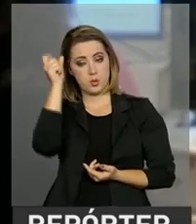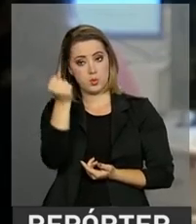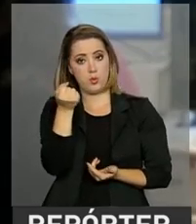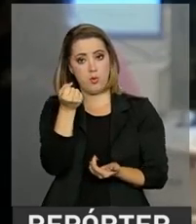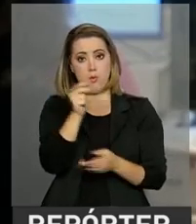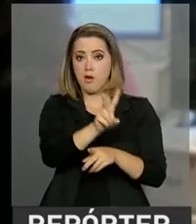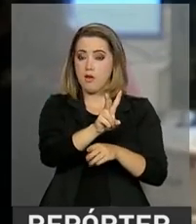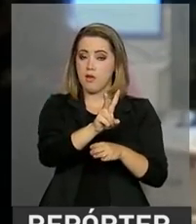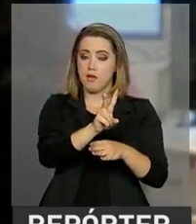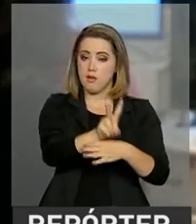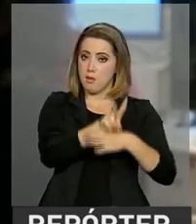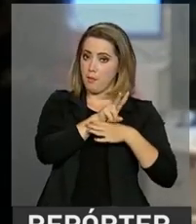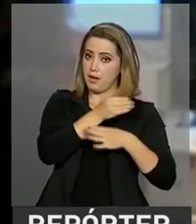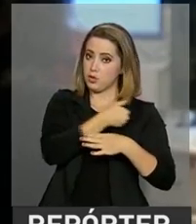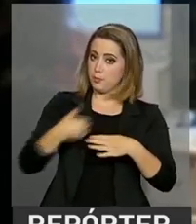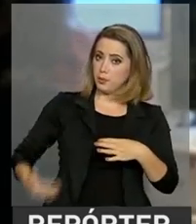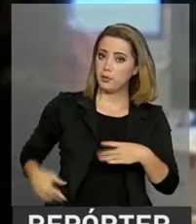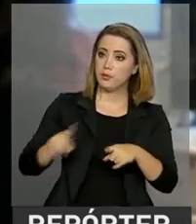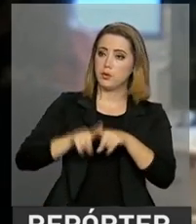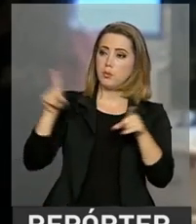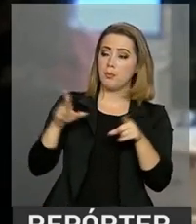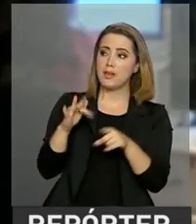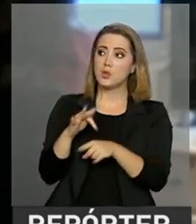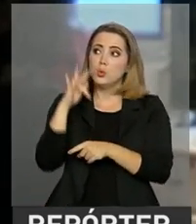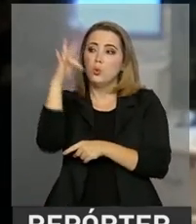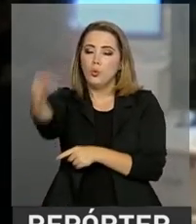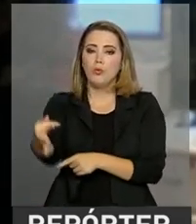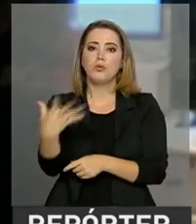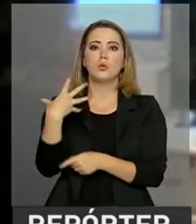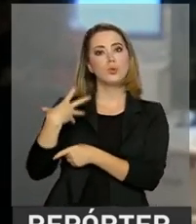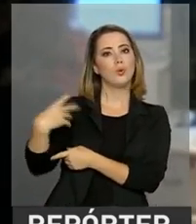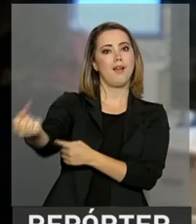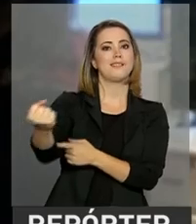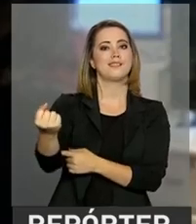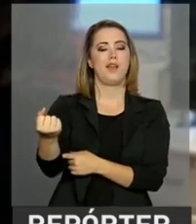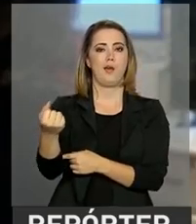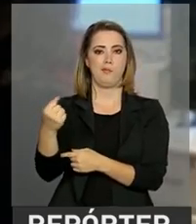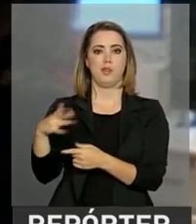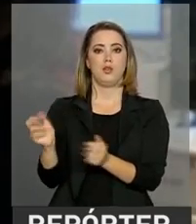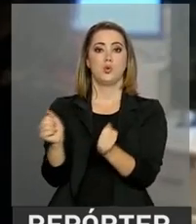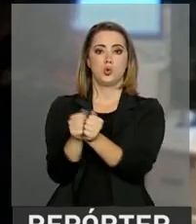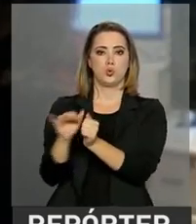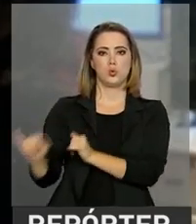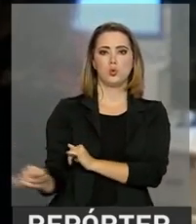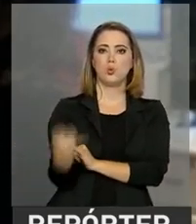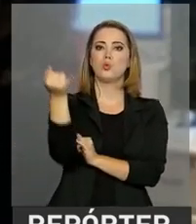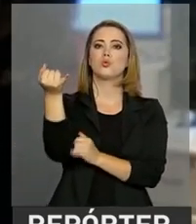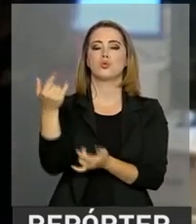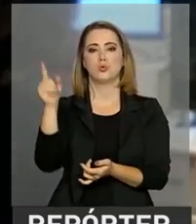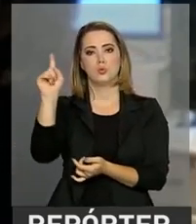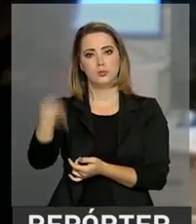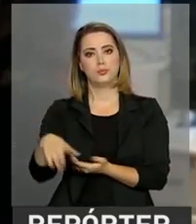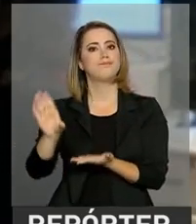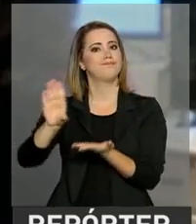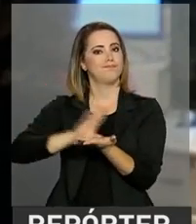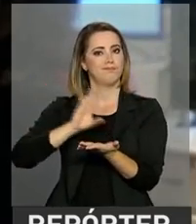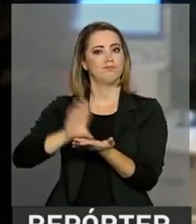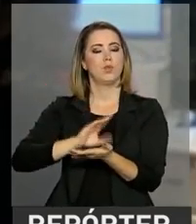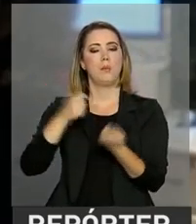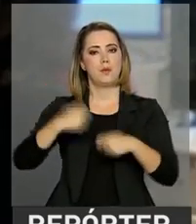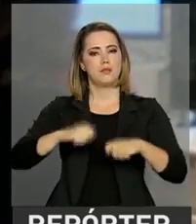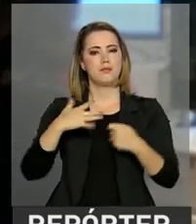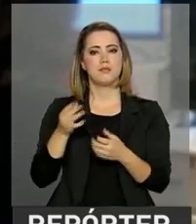receber no futuro esse valor mas os juros esta é uma das fontes de recursos para o governo fazer investimentos